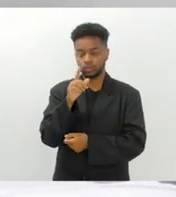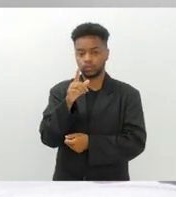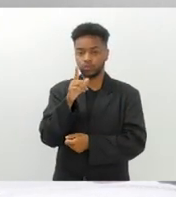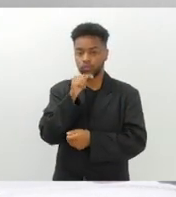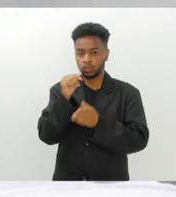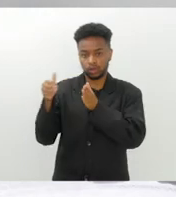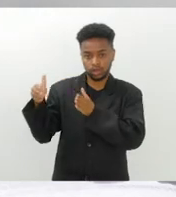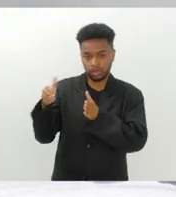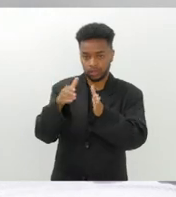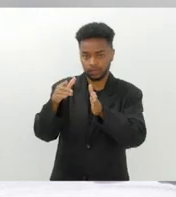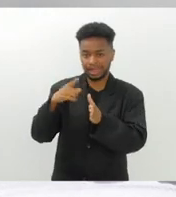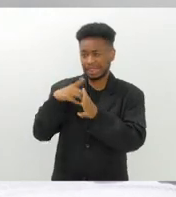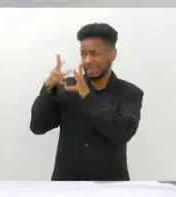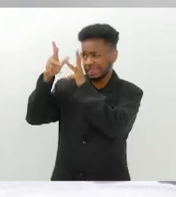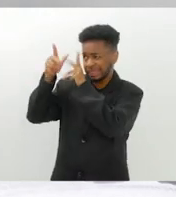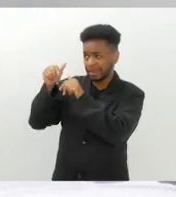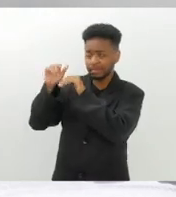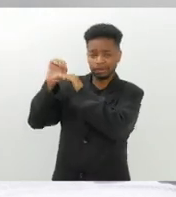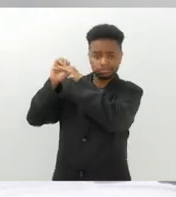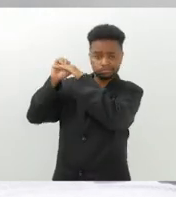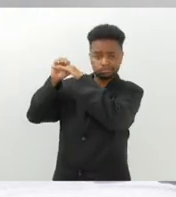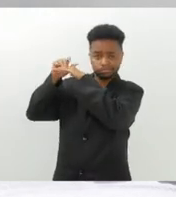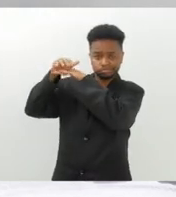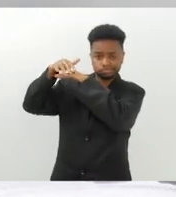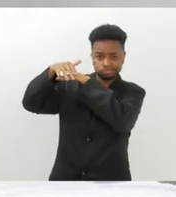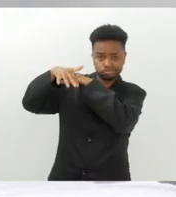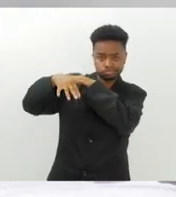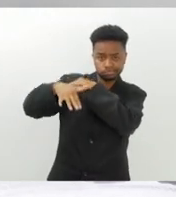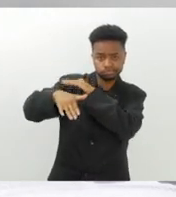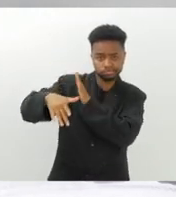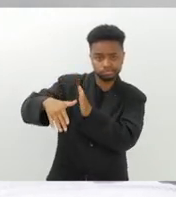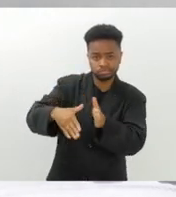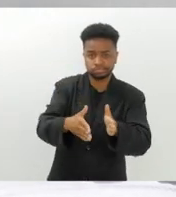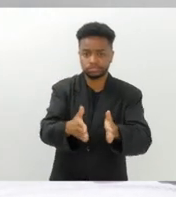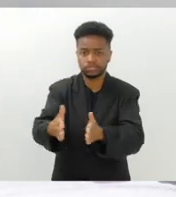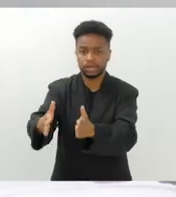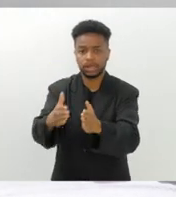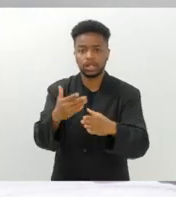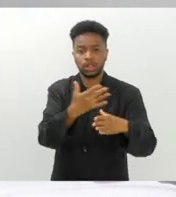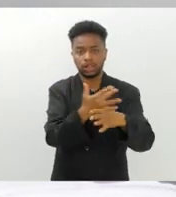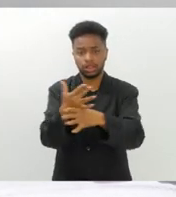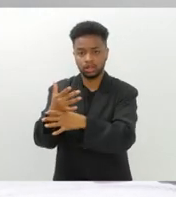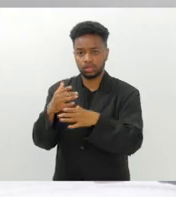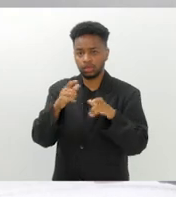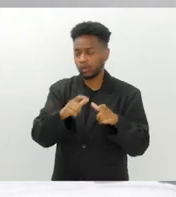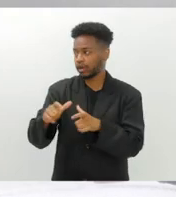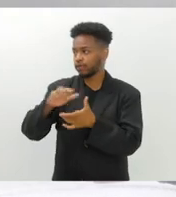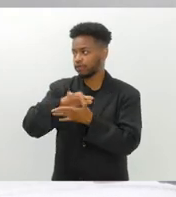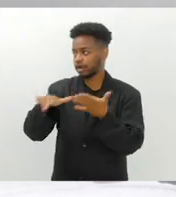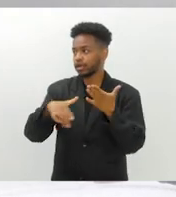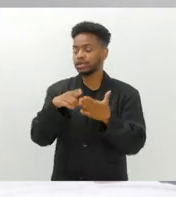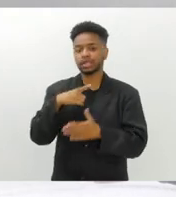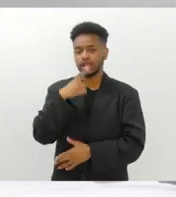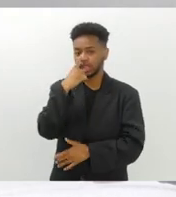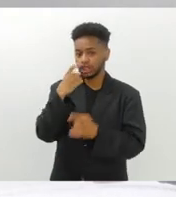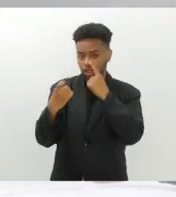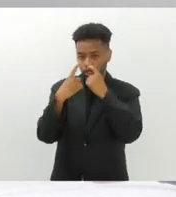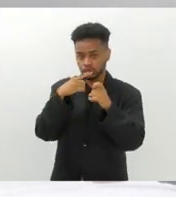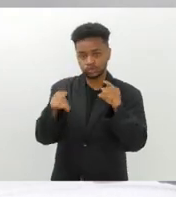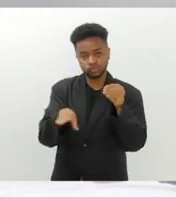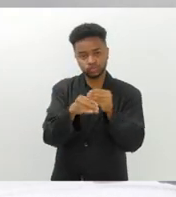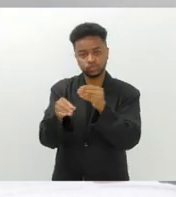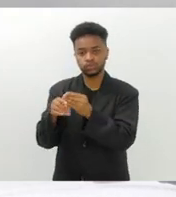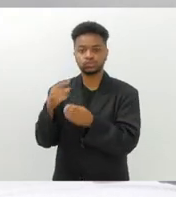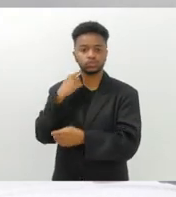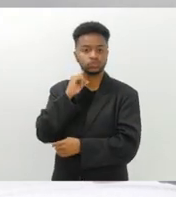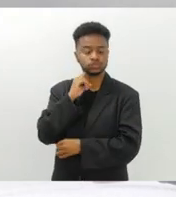nascia limpinho lá na Serra dos Órgãos, ia passando em cada ponto da cidade, recebendo lixo, esgoto e ficando poluído. Então, o pai